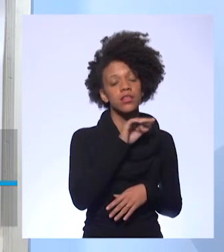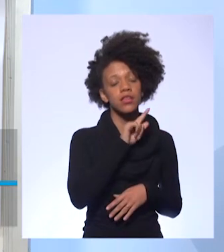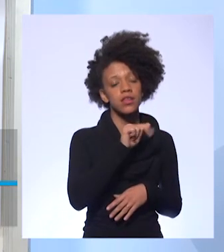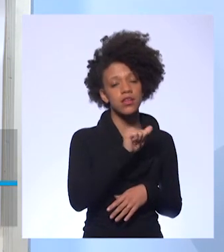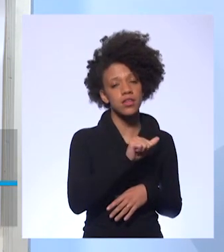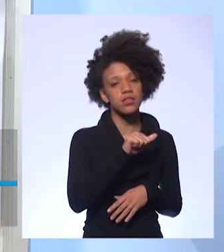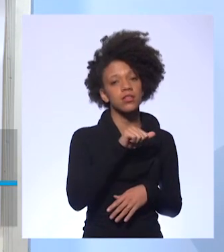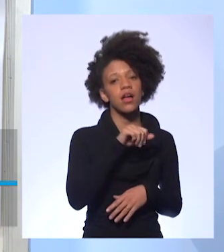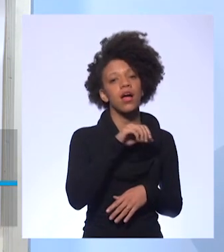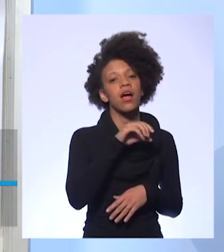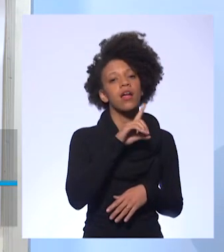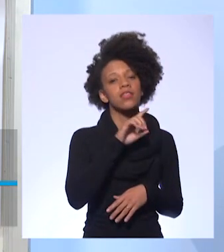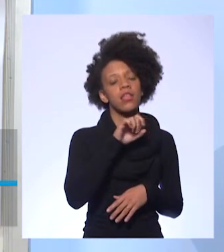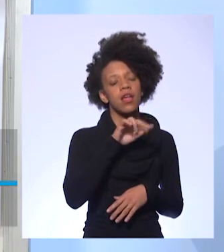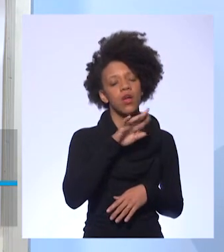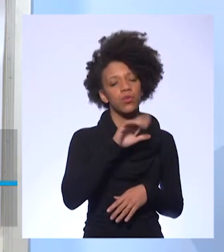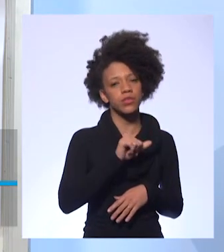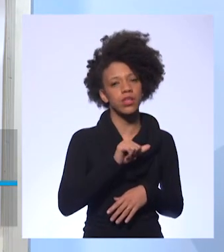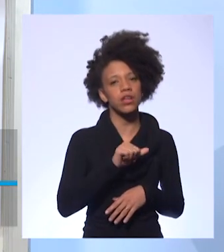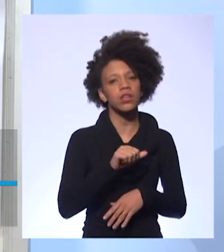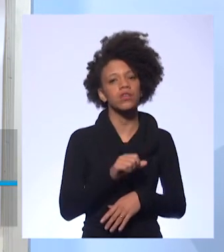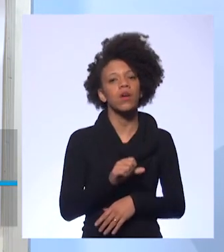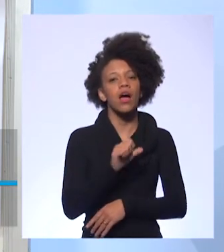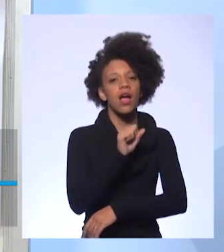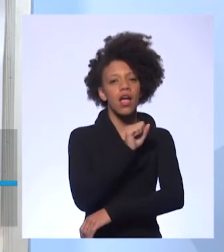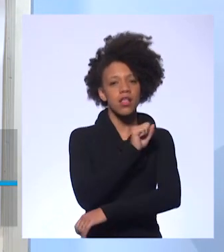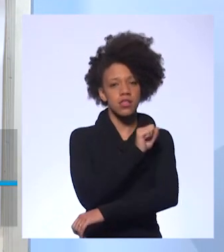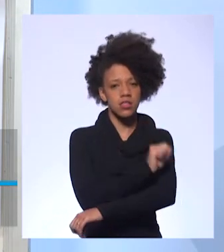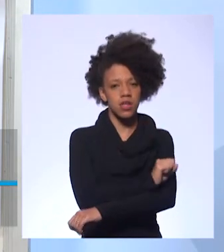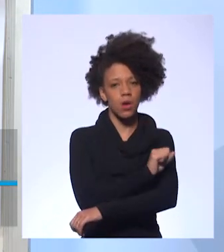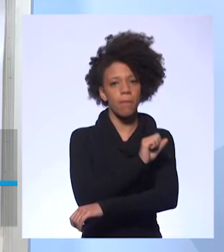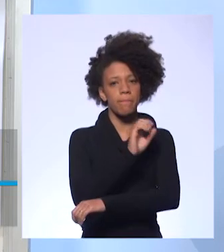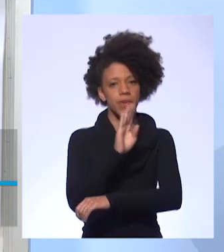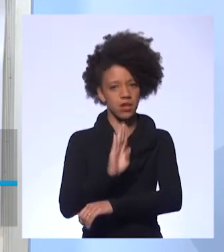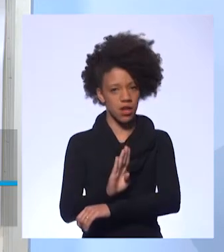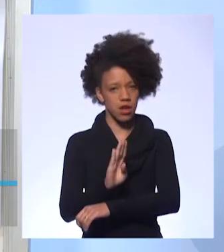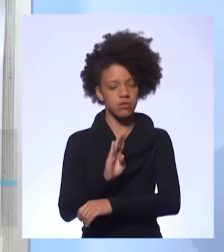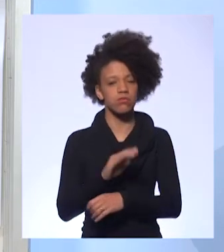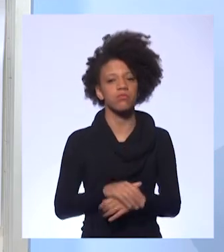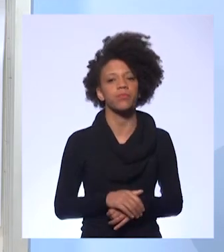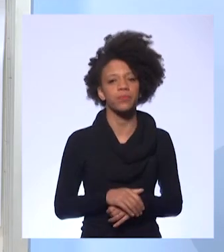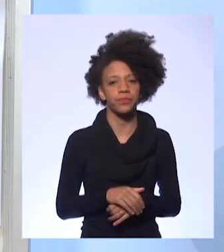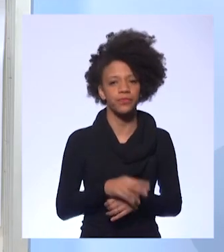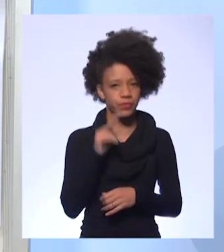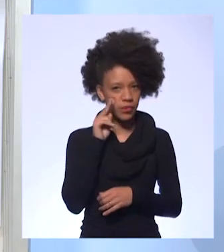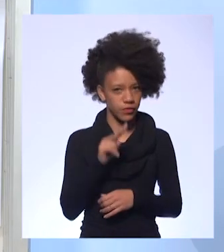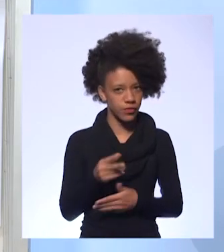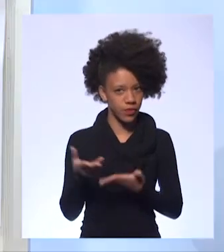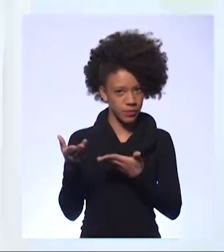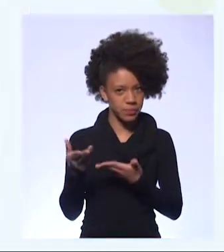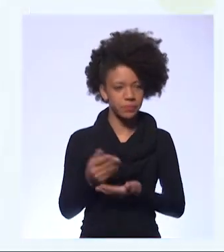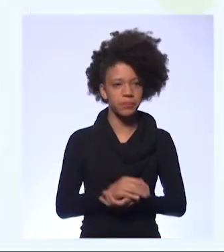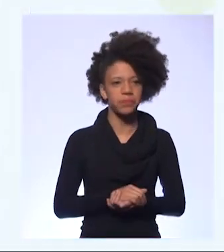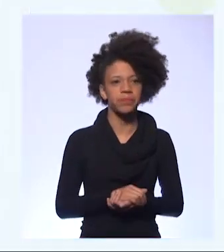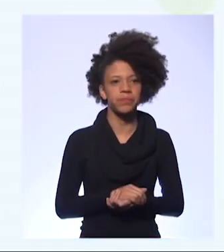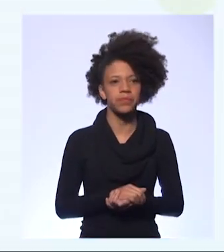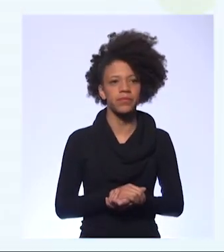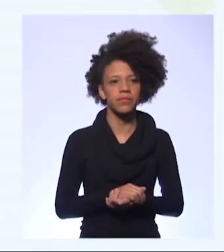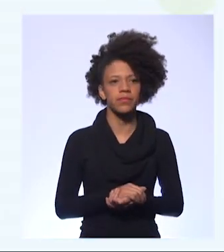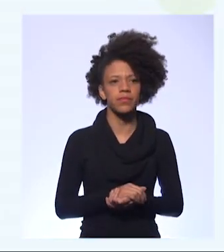de São Bernardo do Campo e ele foi orientado pela professora Juliana então vamos ver a resposta do nosso aluno